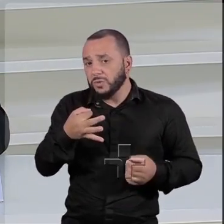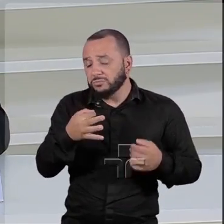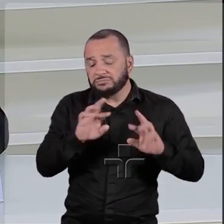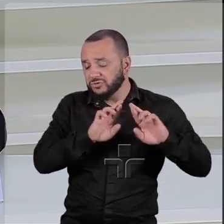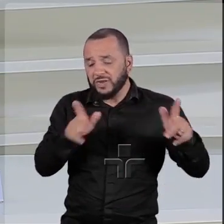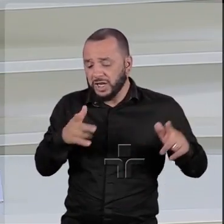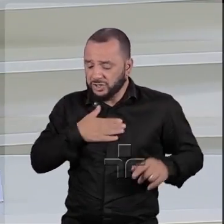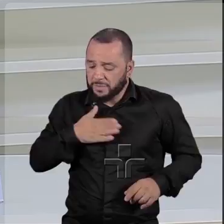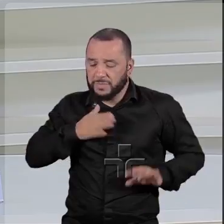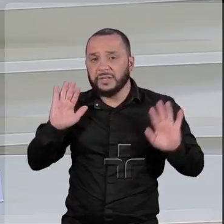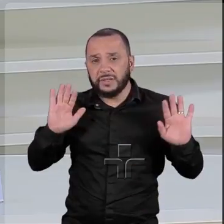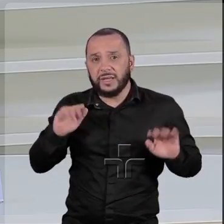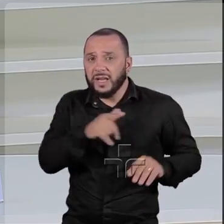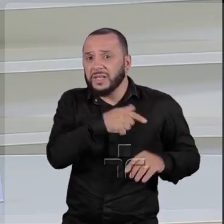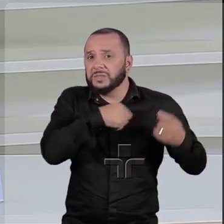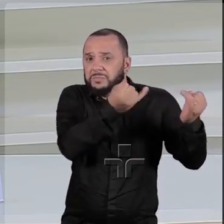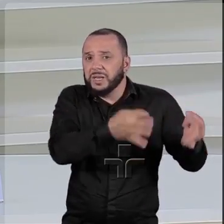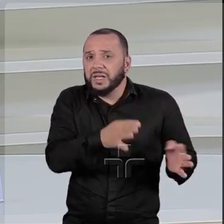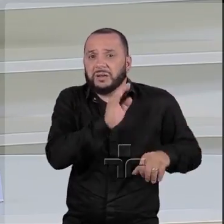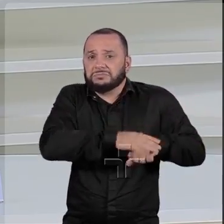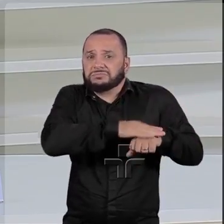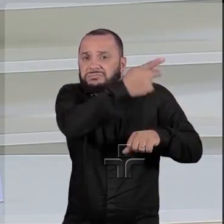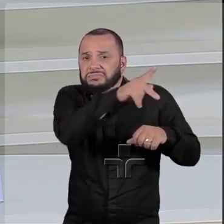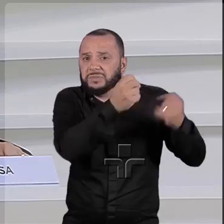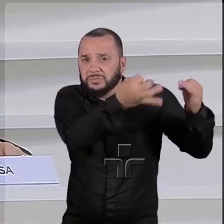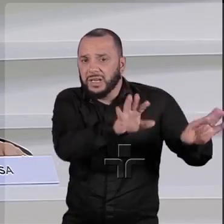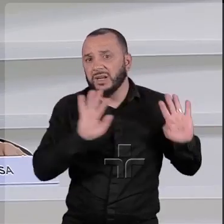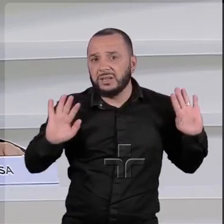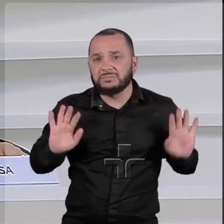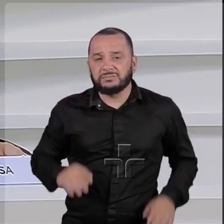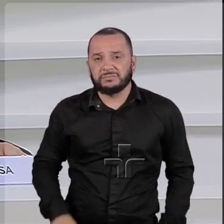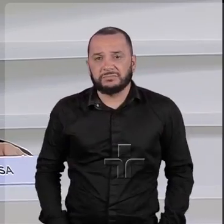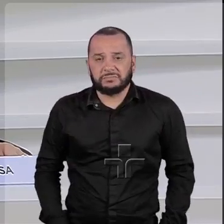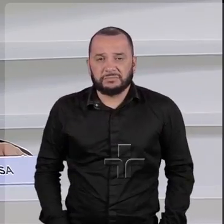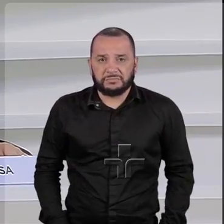Aí ele explica melhor, porque ele é o dono da ideia.